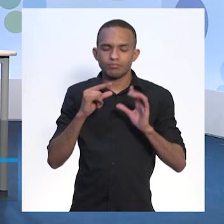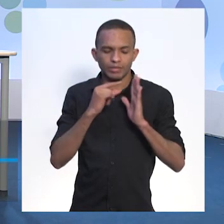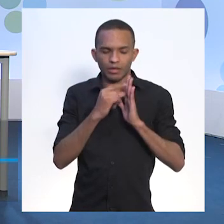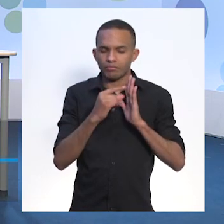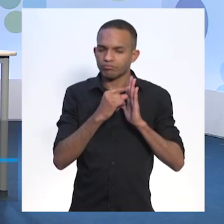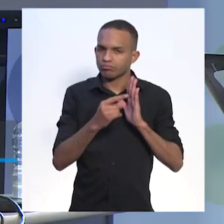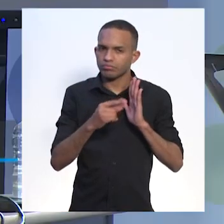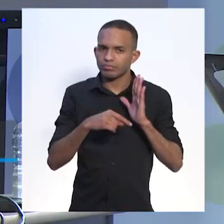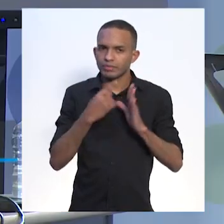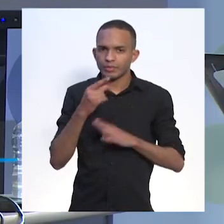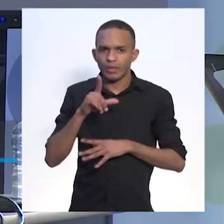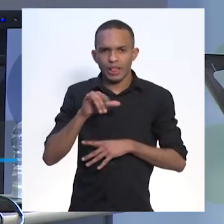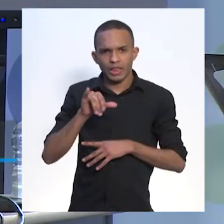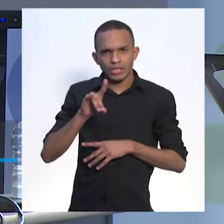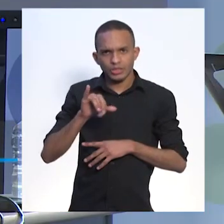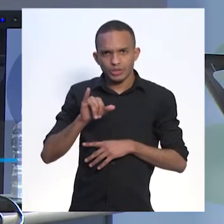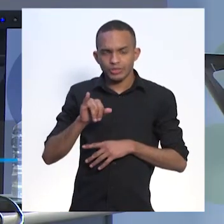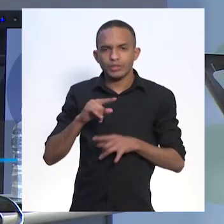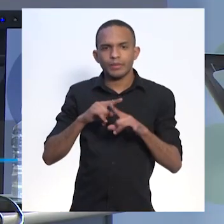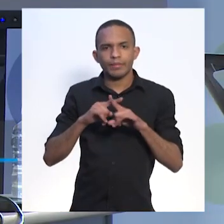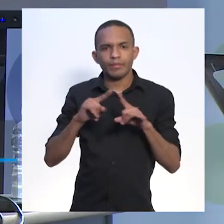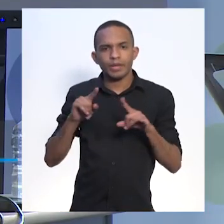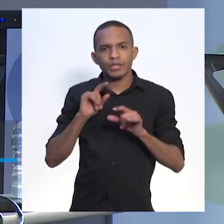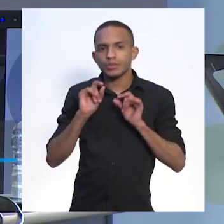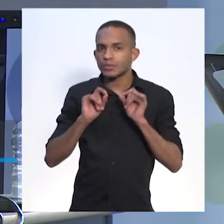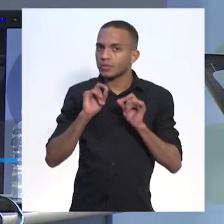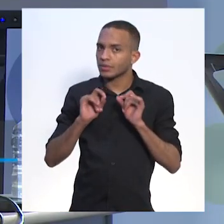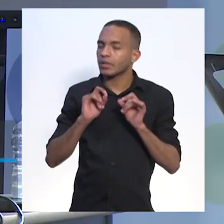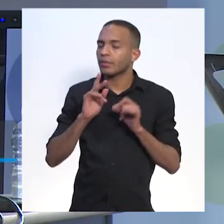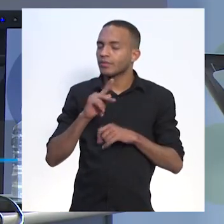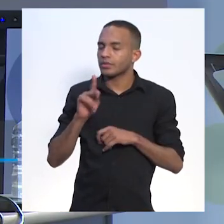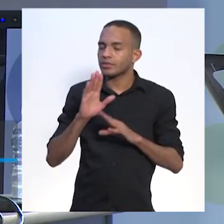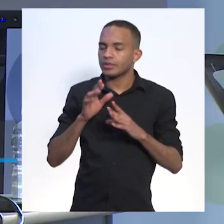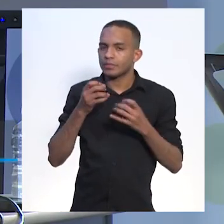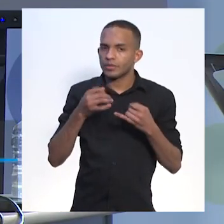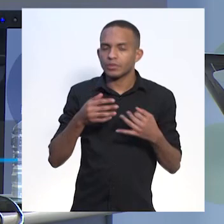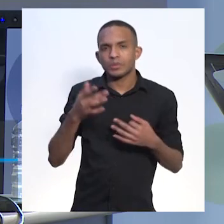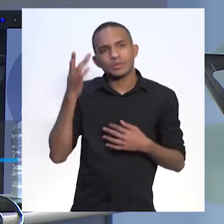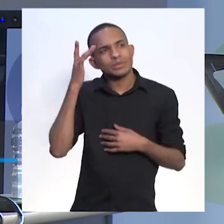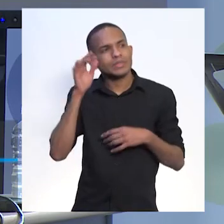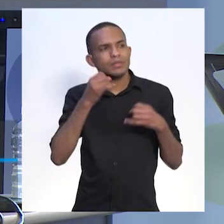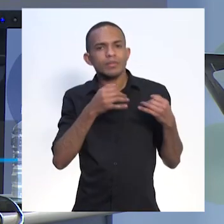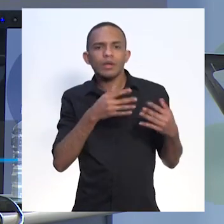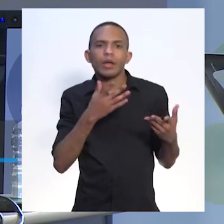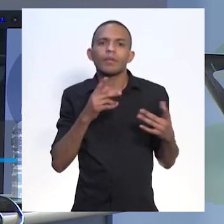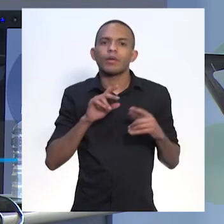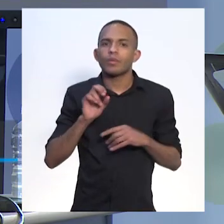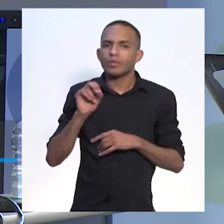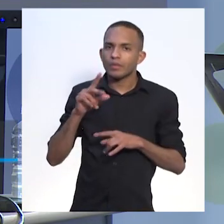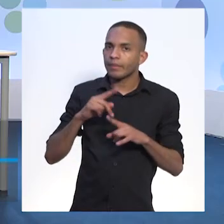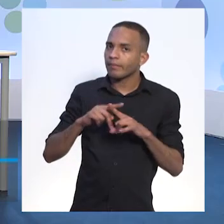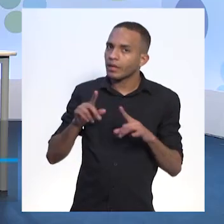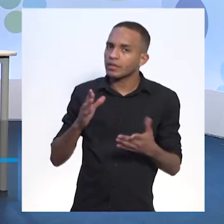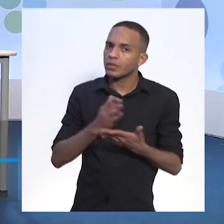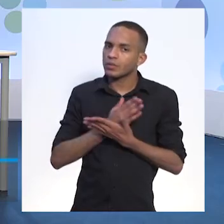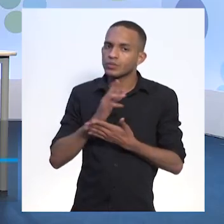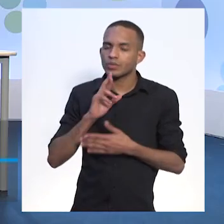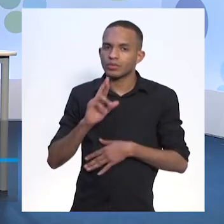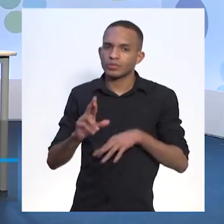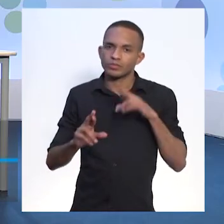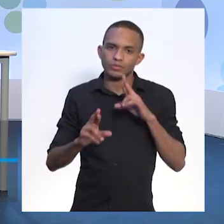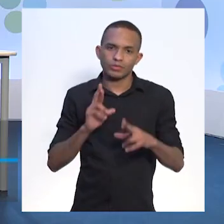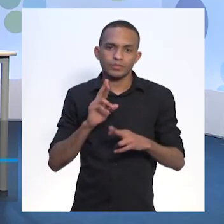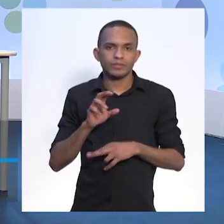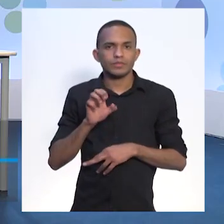Muitos colocaram lead, mas lembro que a Pro pontuou. Ainda alguns colocaram assim, eu não sei explicar. Ok, mas Tá. alguns só respondem. Aí